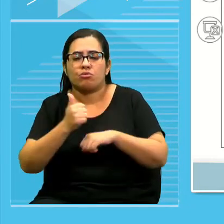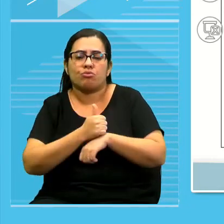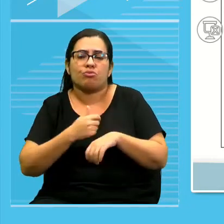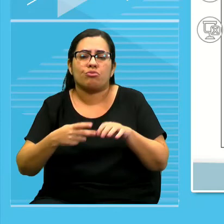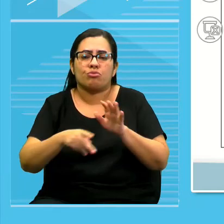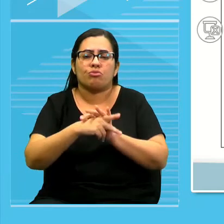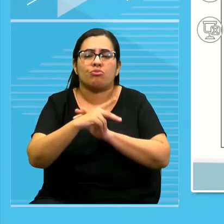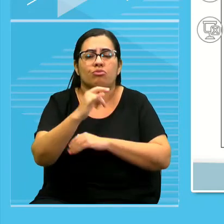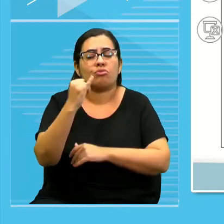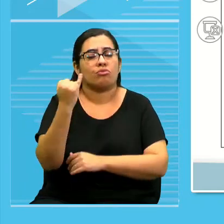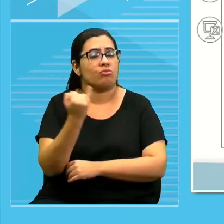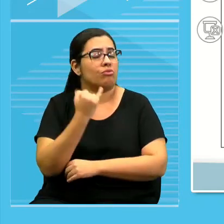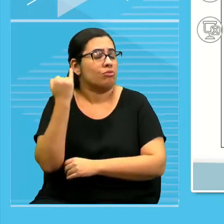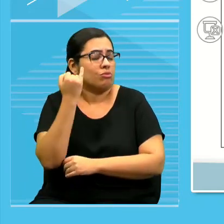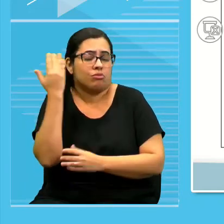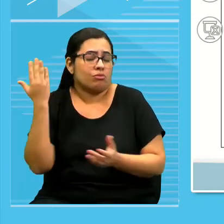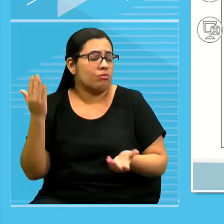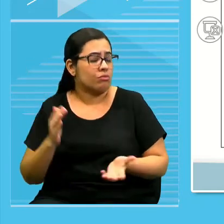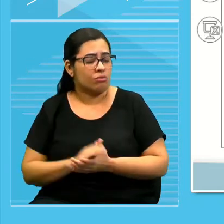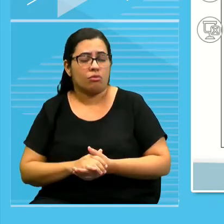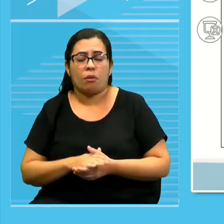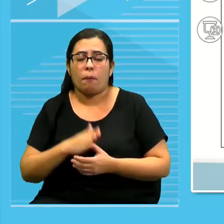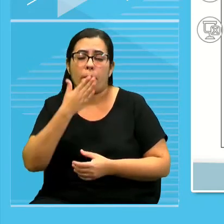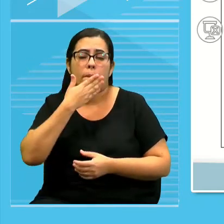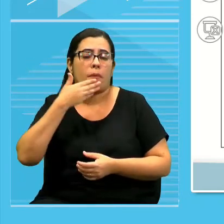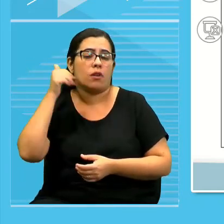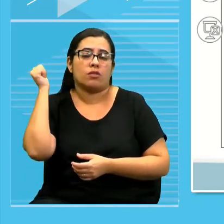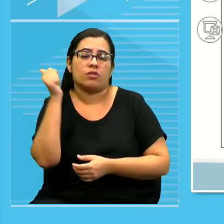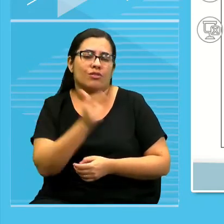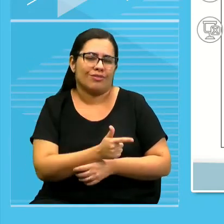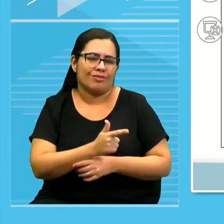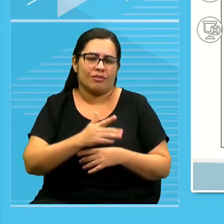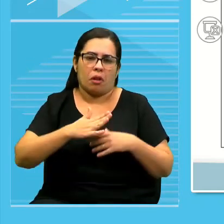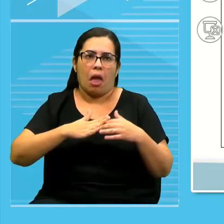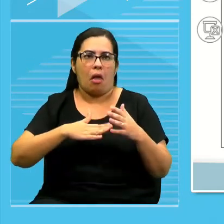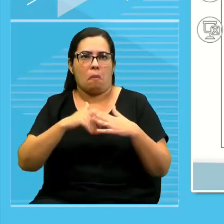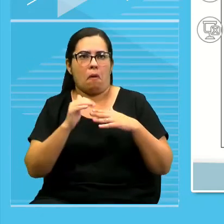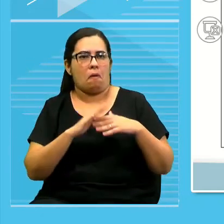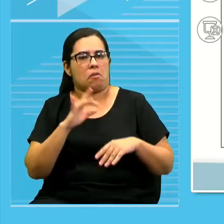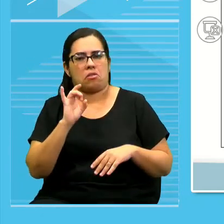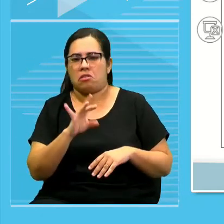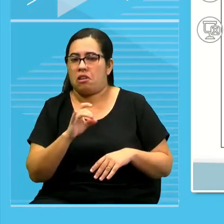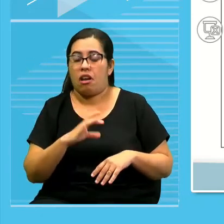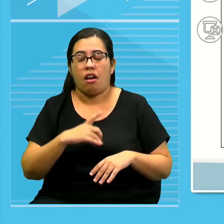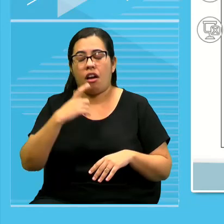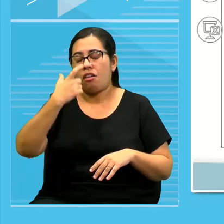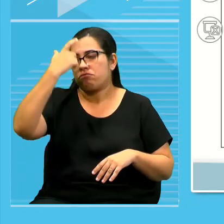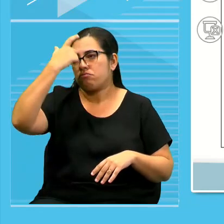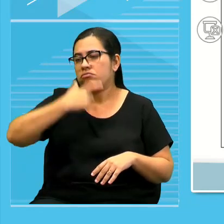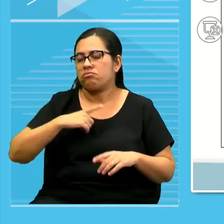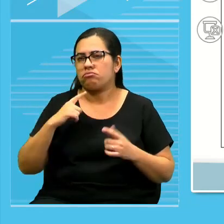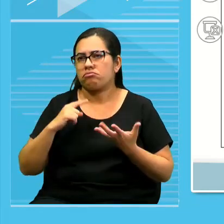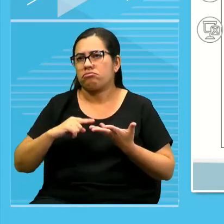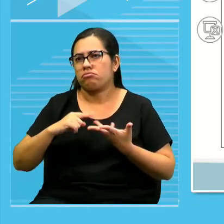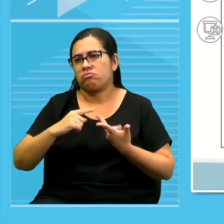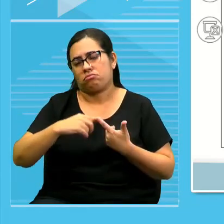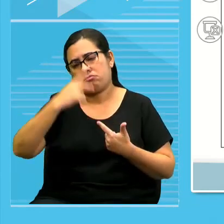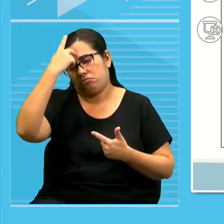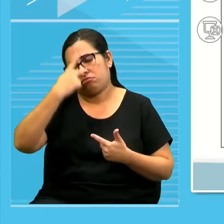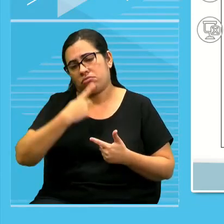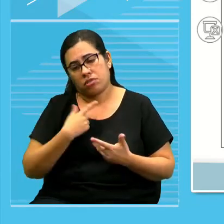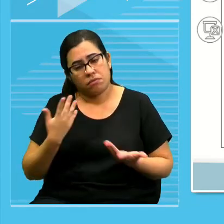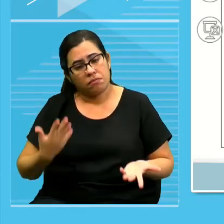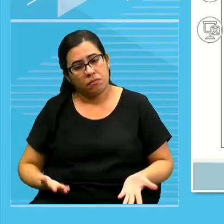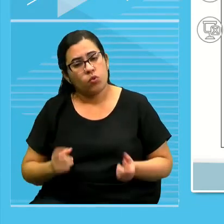então gente é muito além da profissão é para que tu realmente se conheça Então qual é